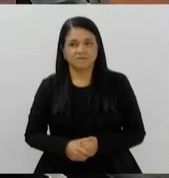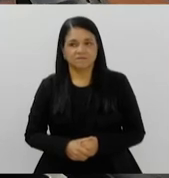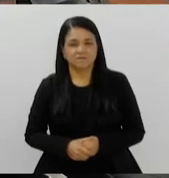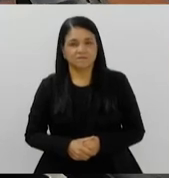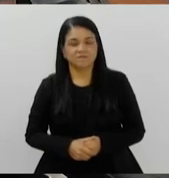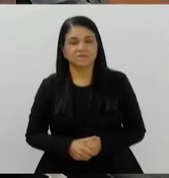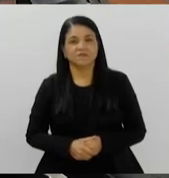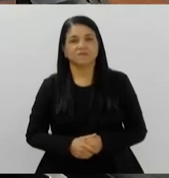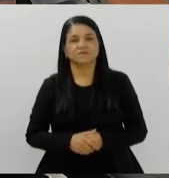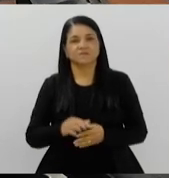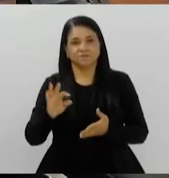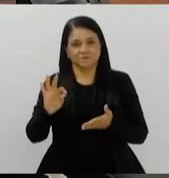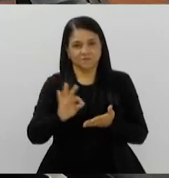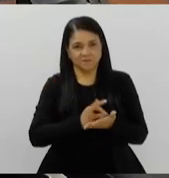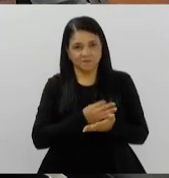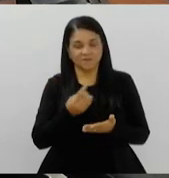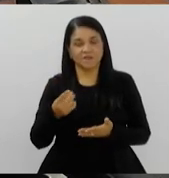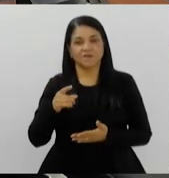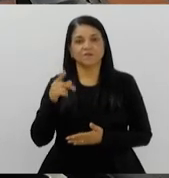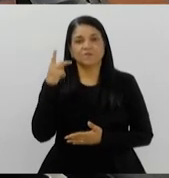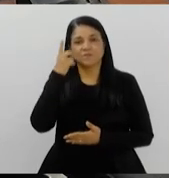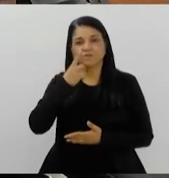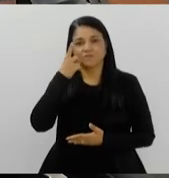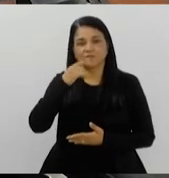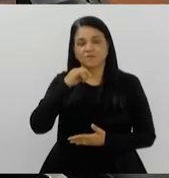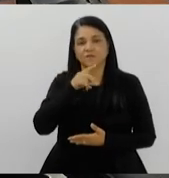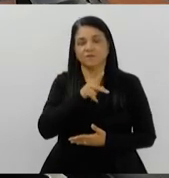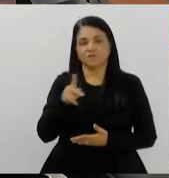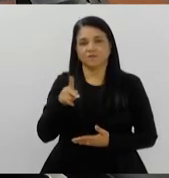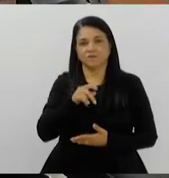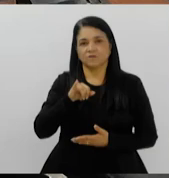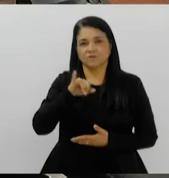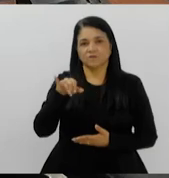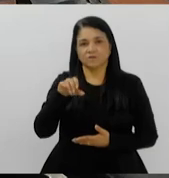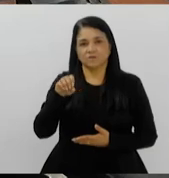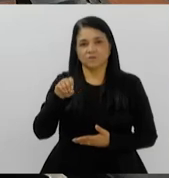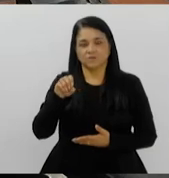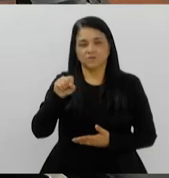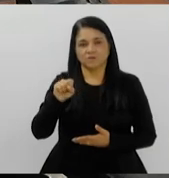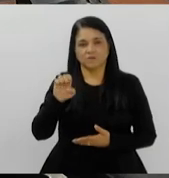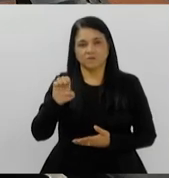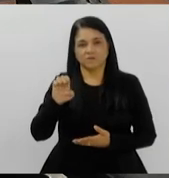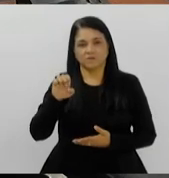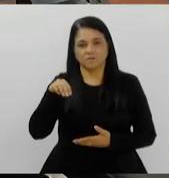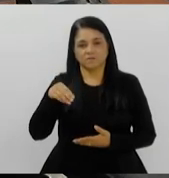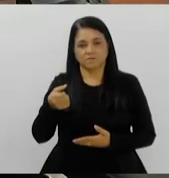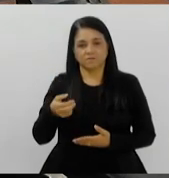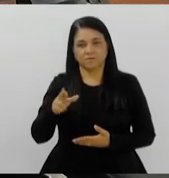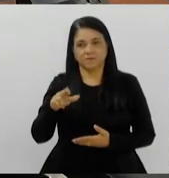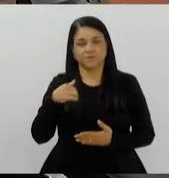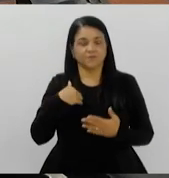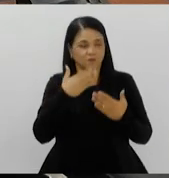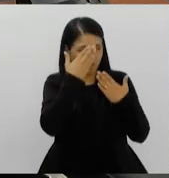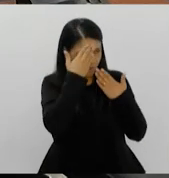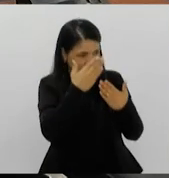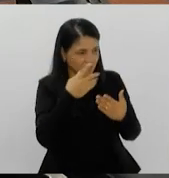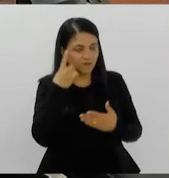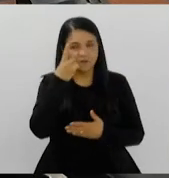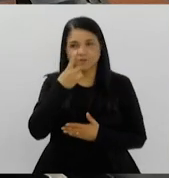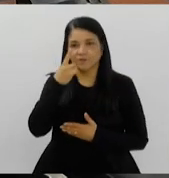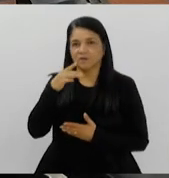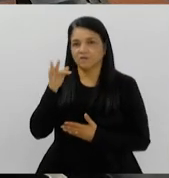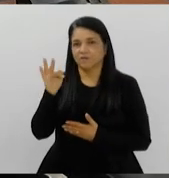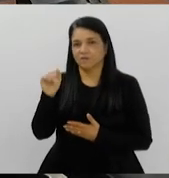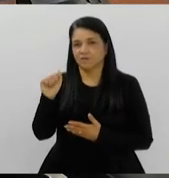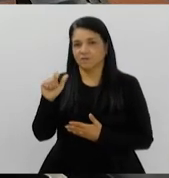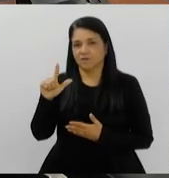Próximo orador inscrito, deputado Josemar Carvalho. Professor Josemar. Obrigado, deputado Flávio Serafini. Me